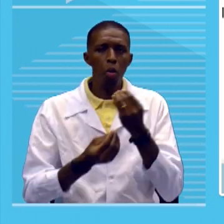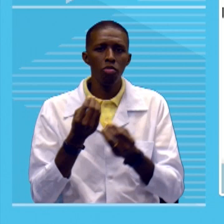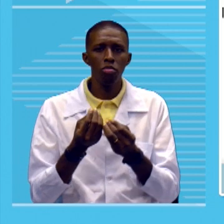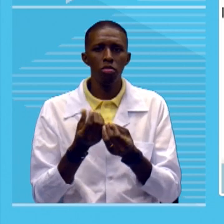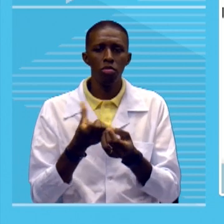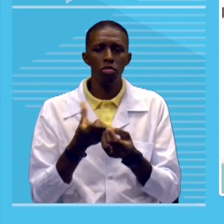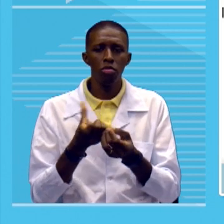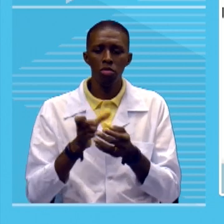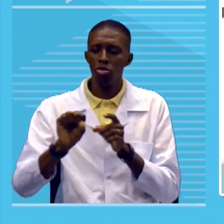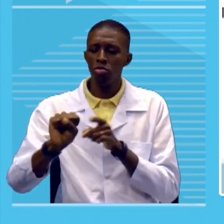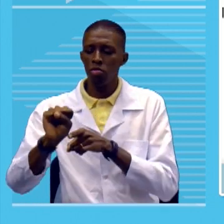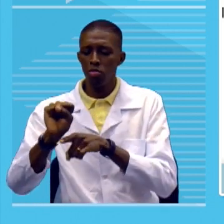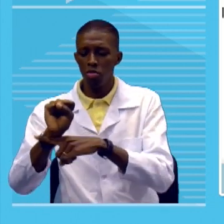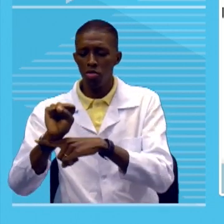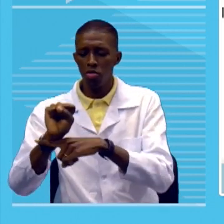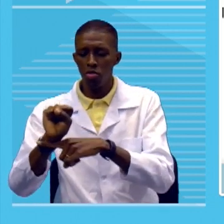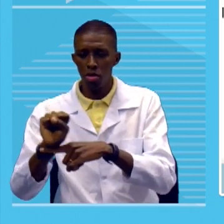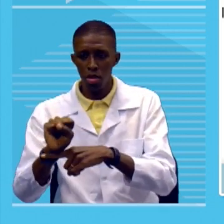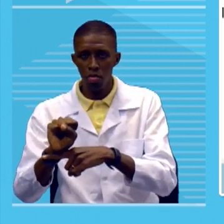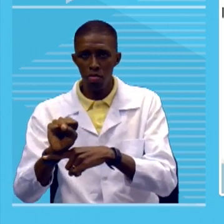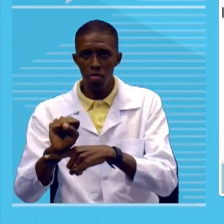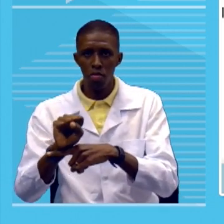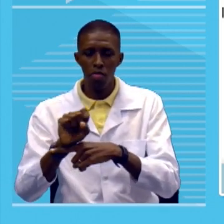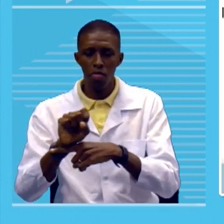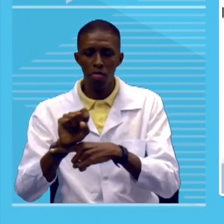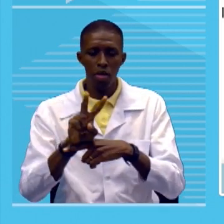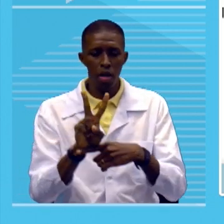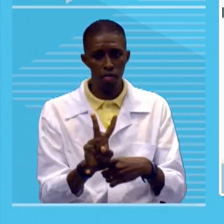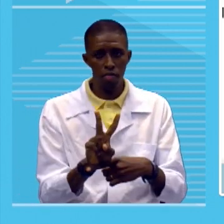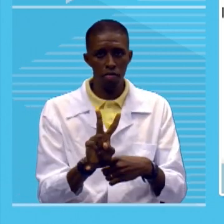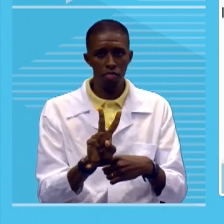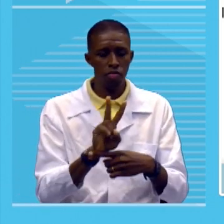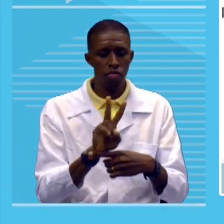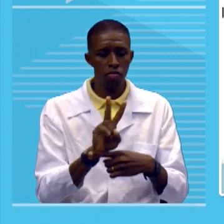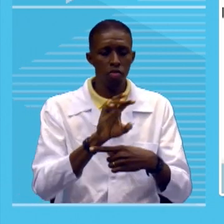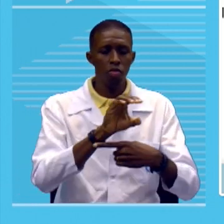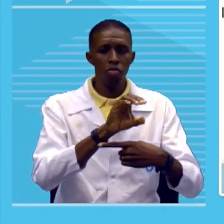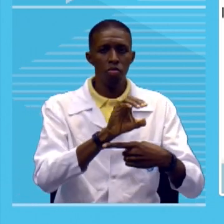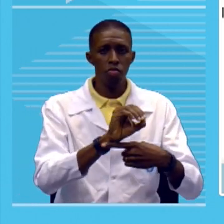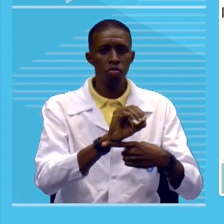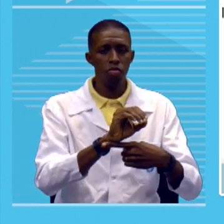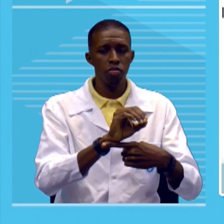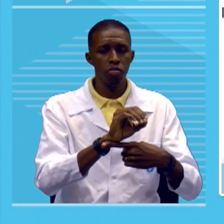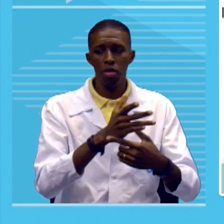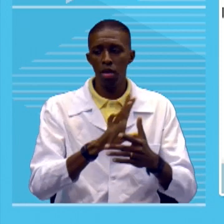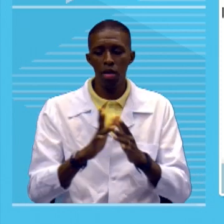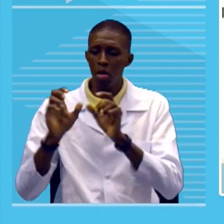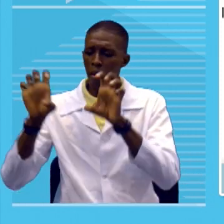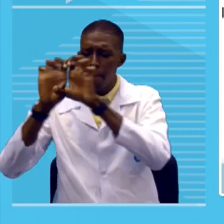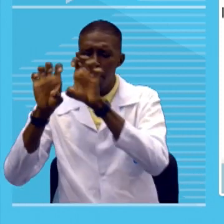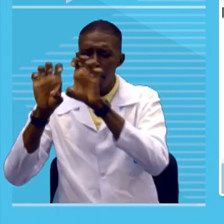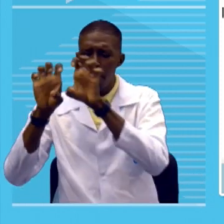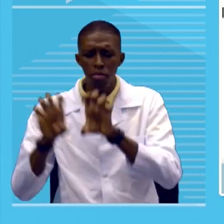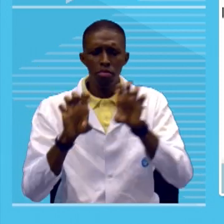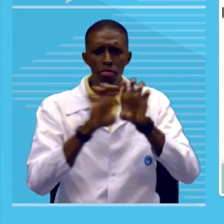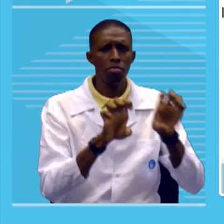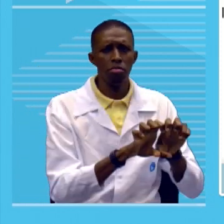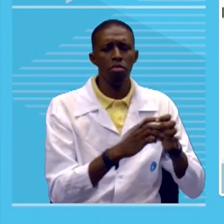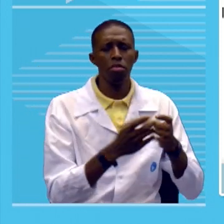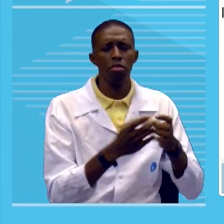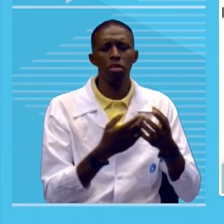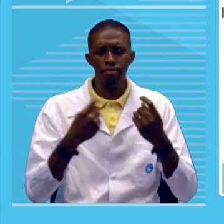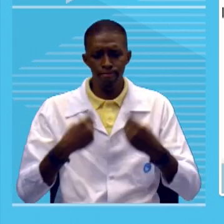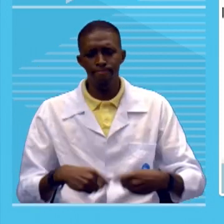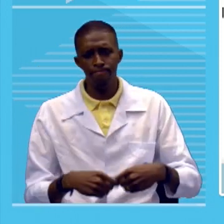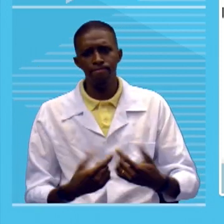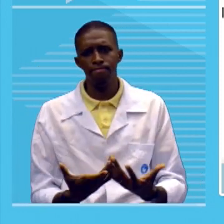verbo, depois tem um complemento do verbo, e depois o adjunto adverbial. A ordem natural é esta.